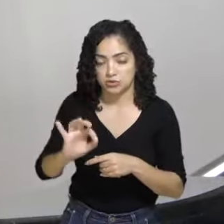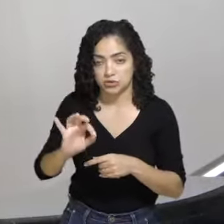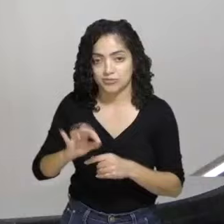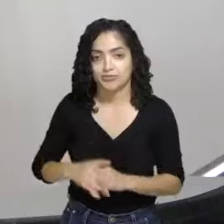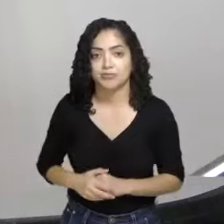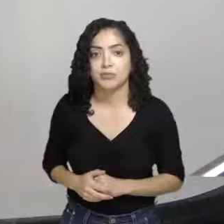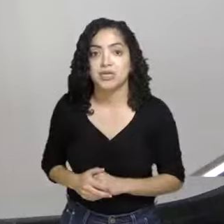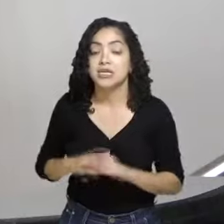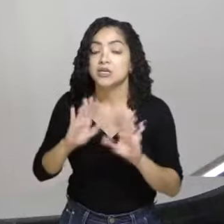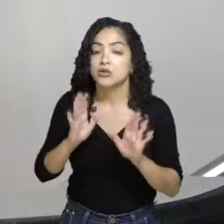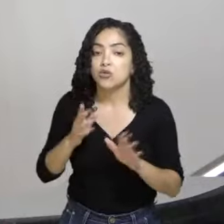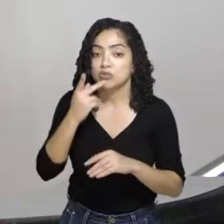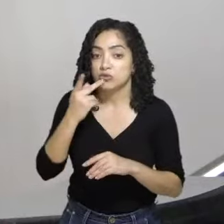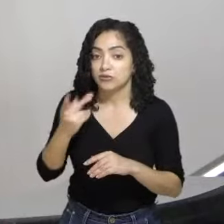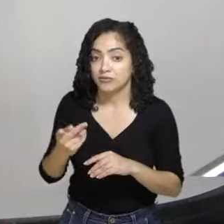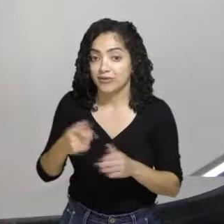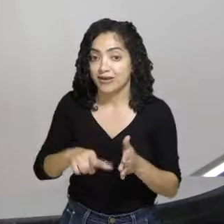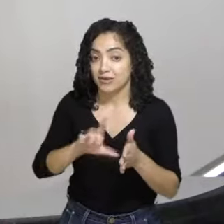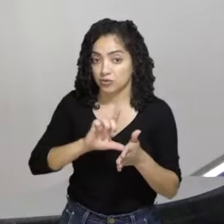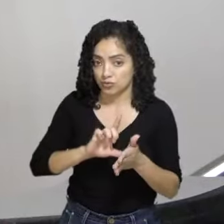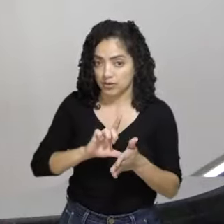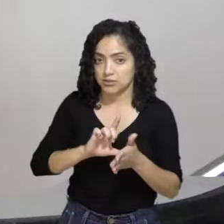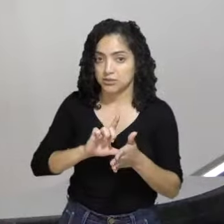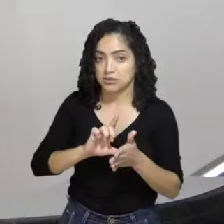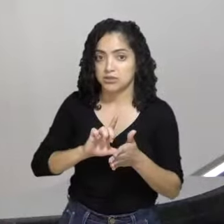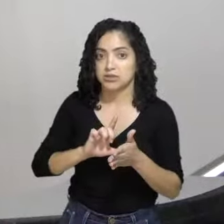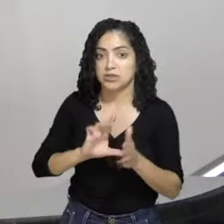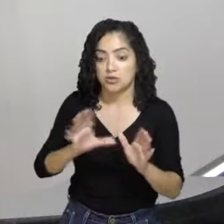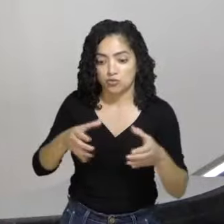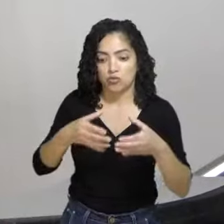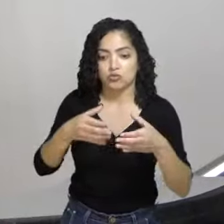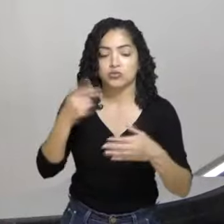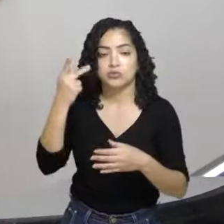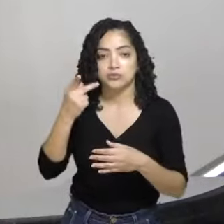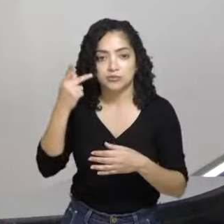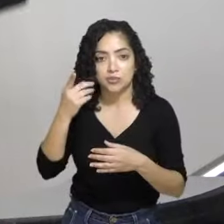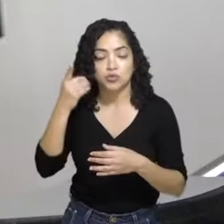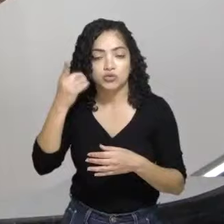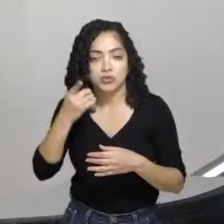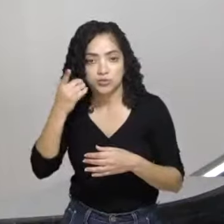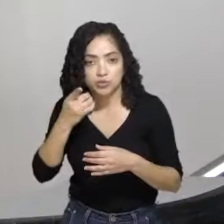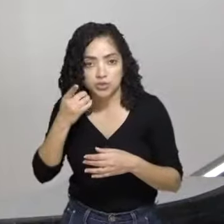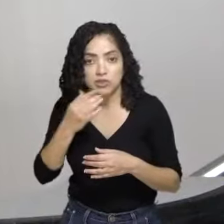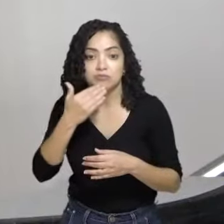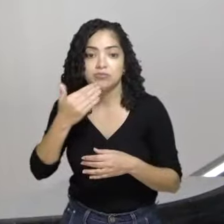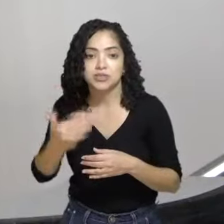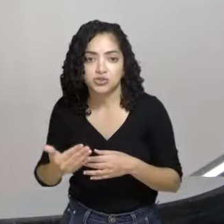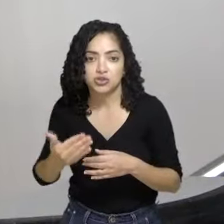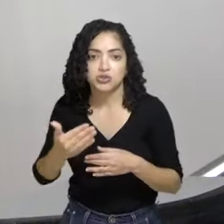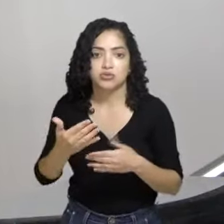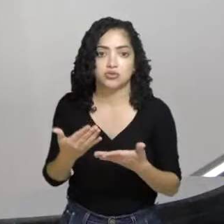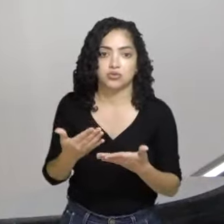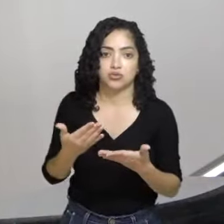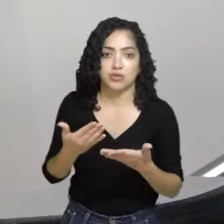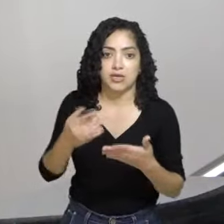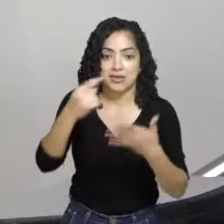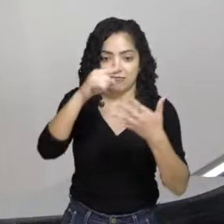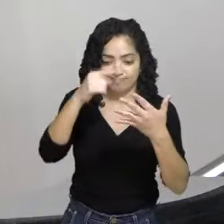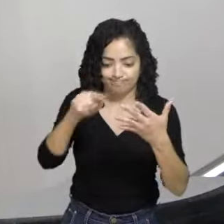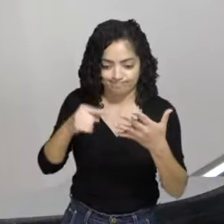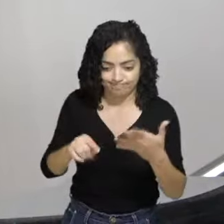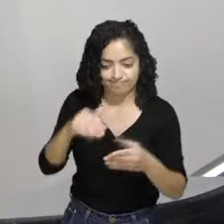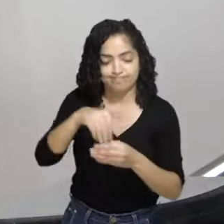já foi dito aqui, um conjunto de deputados dessa casa fizemos um requerimento de votação em destaque,